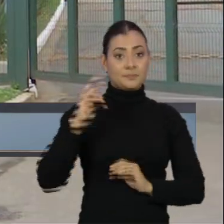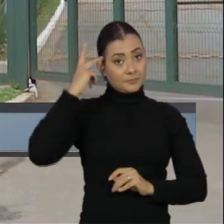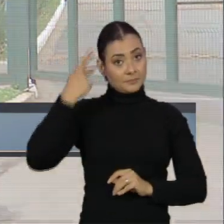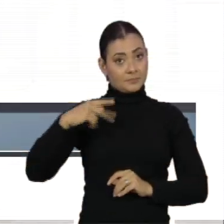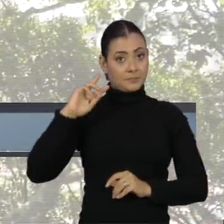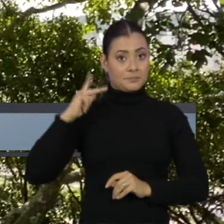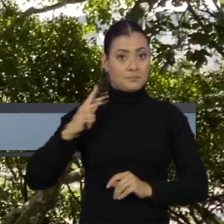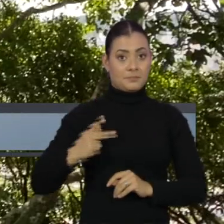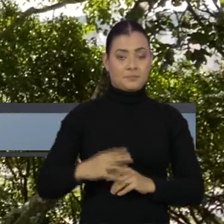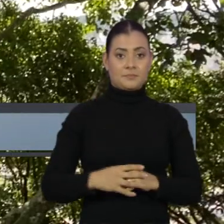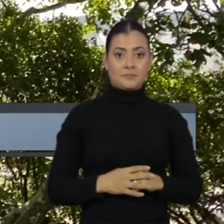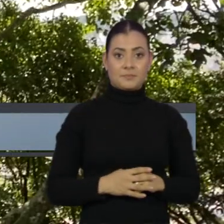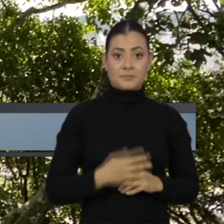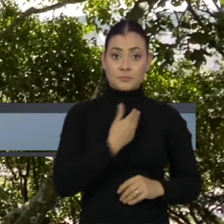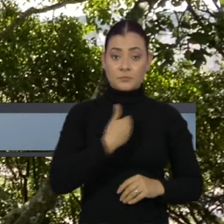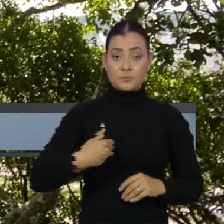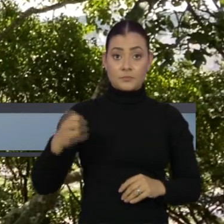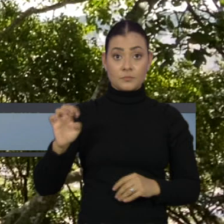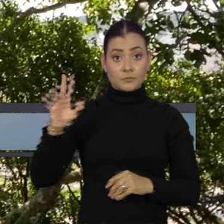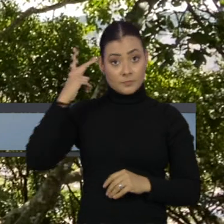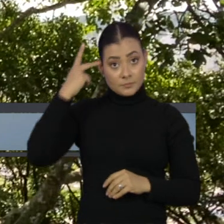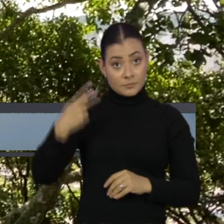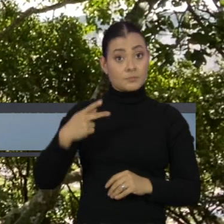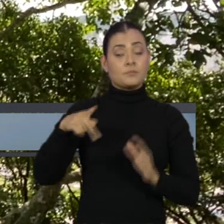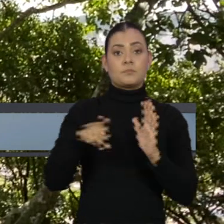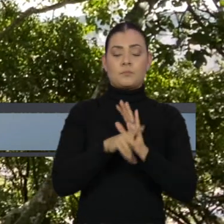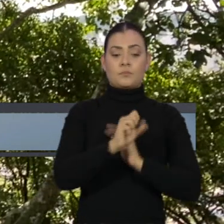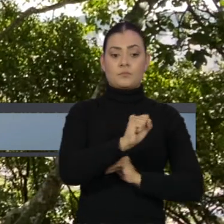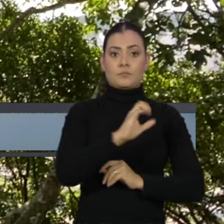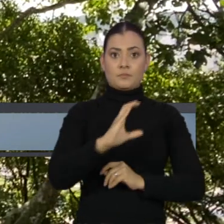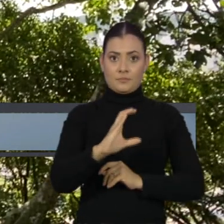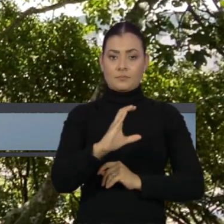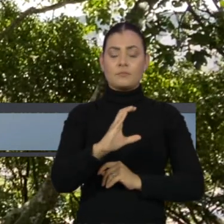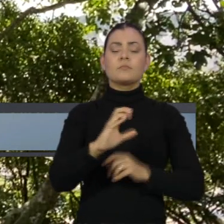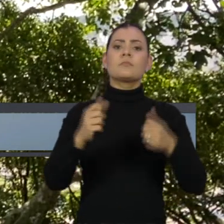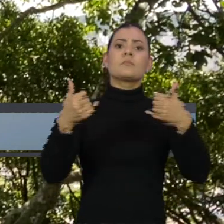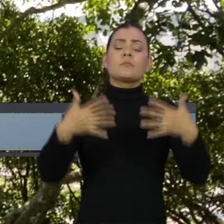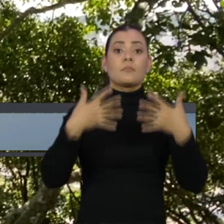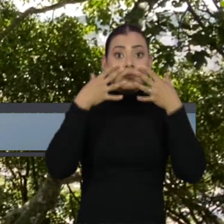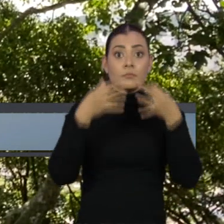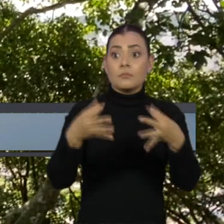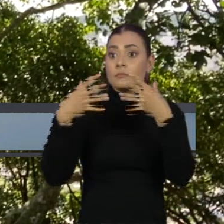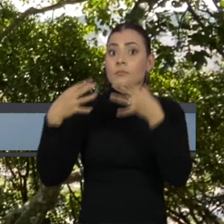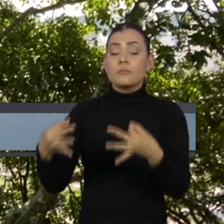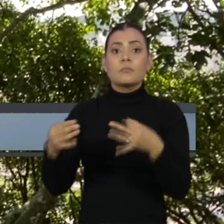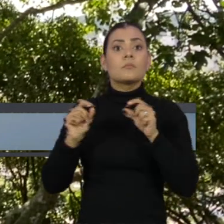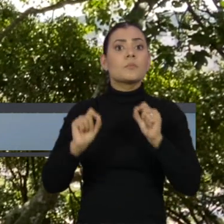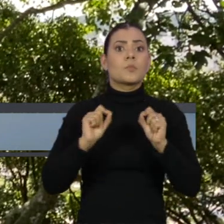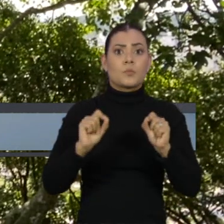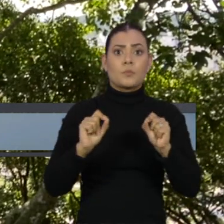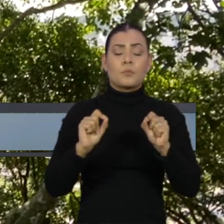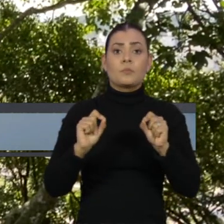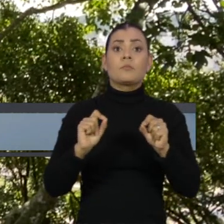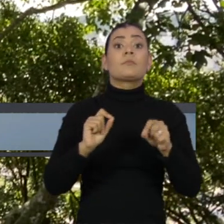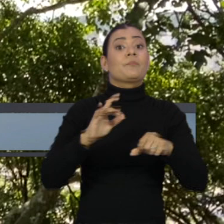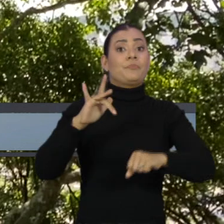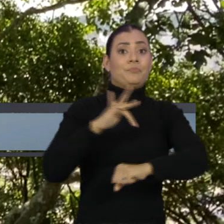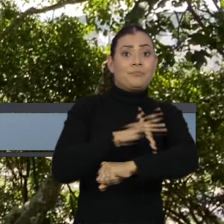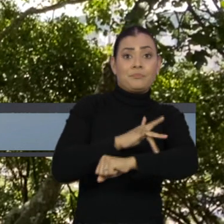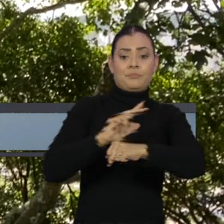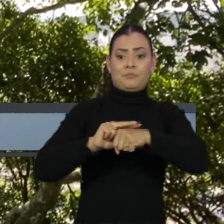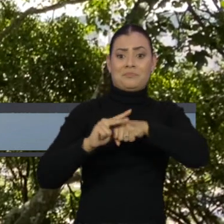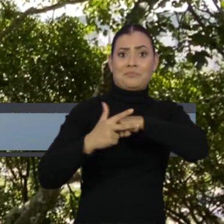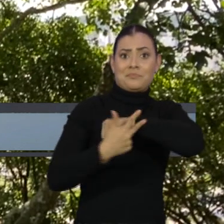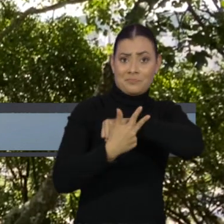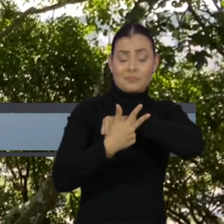São Paulo Maria Manso o Governo do Estado de Santa Catarina emitiu um alerta para o alto risco de transmissão de dengue Zika e